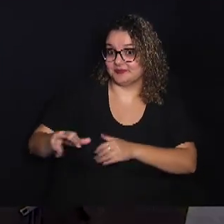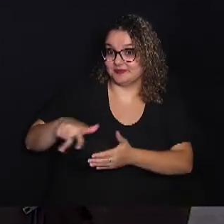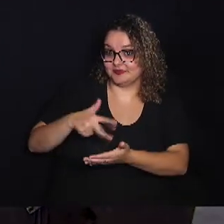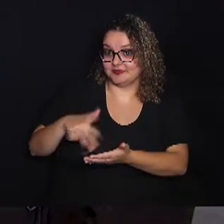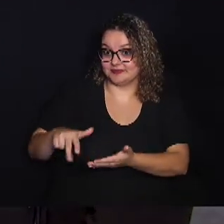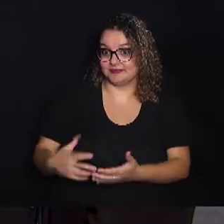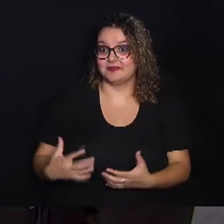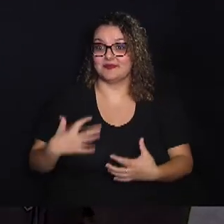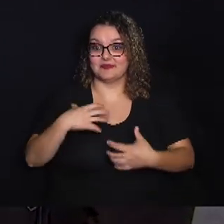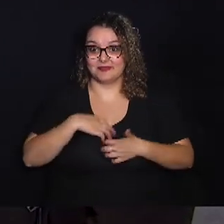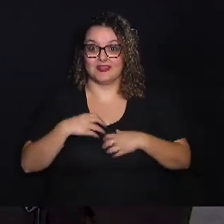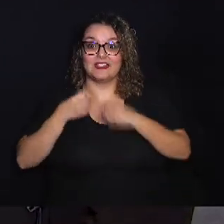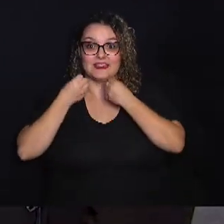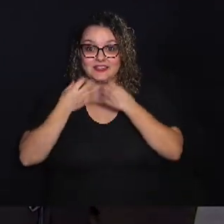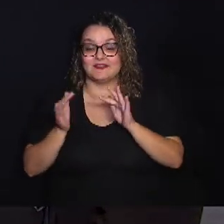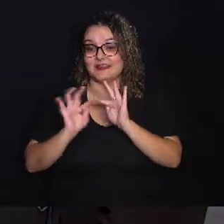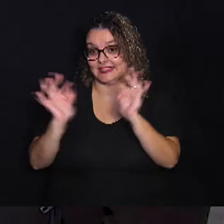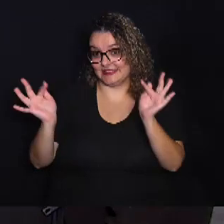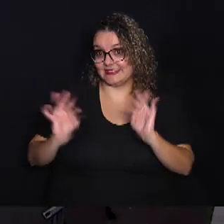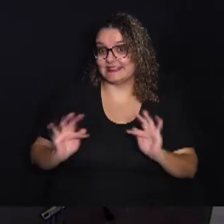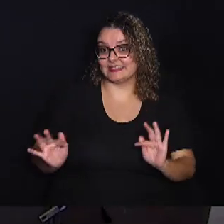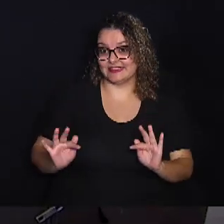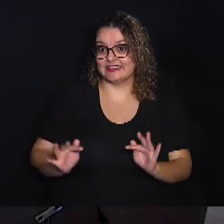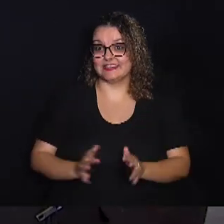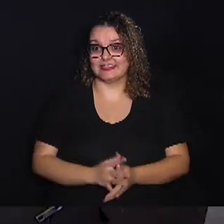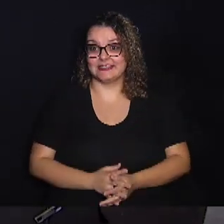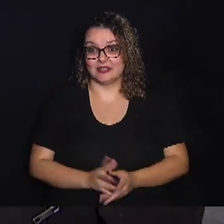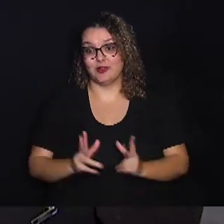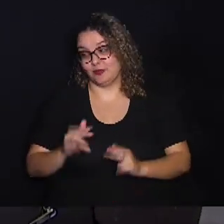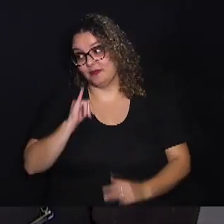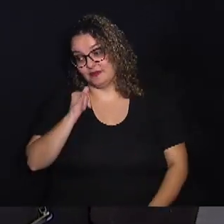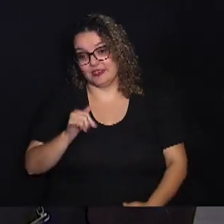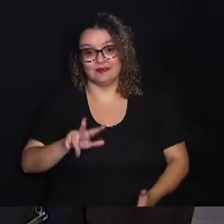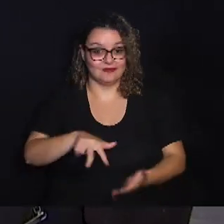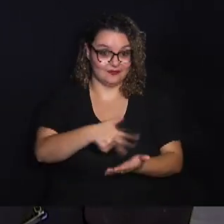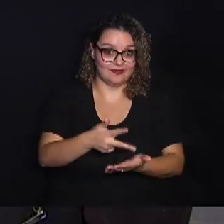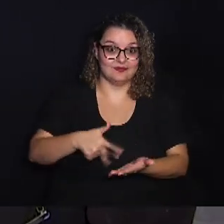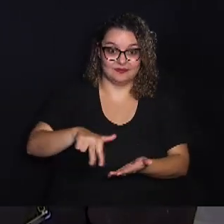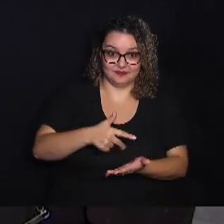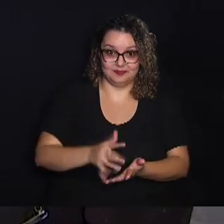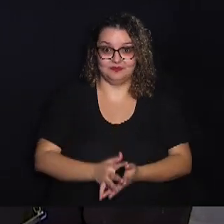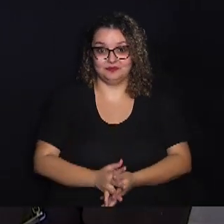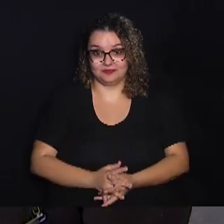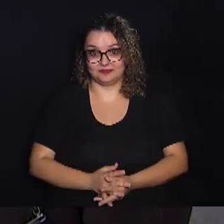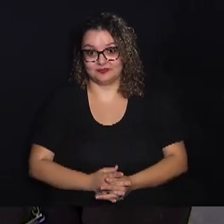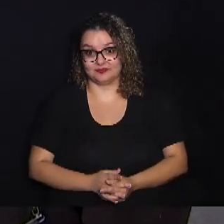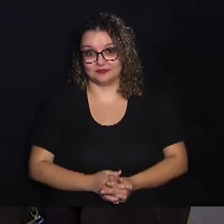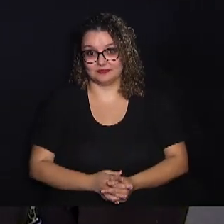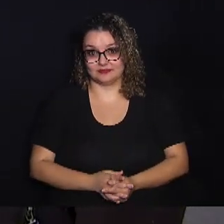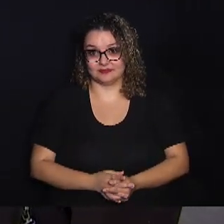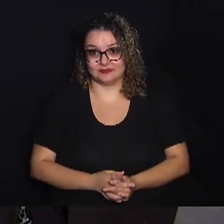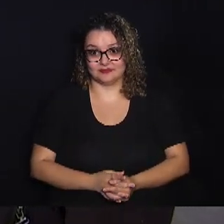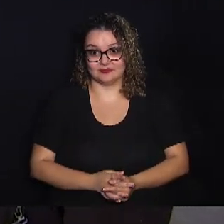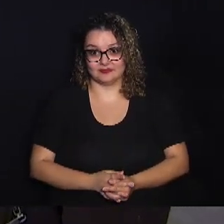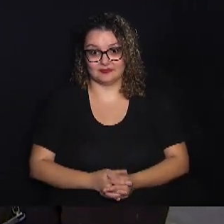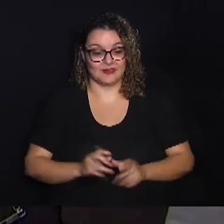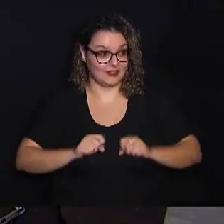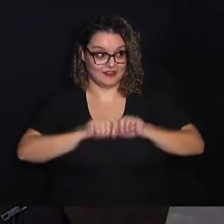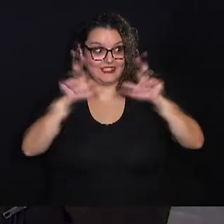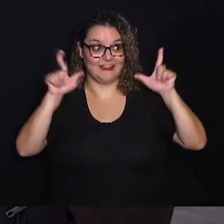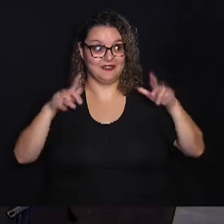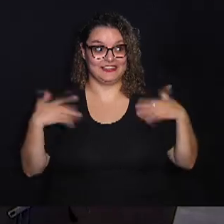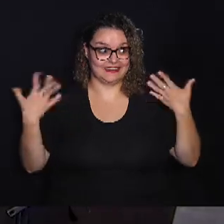me sinto bem, né? Feliz. Como eu falei, eu gosto muito de dançar, né? Você levanta animado para